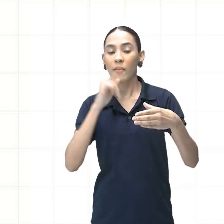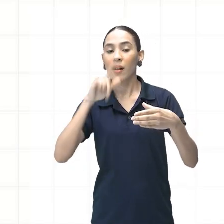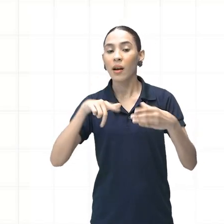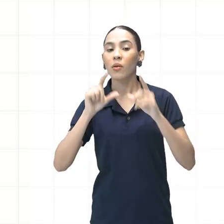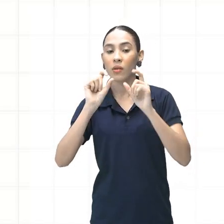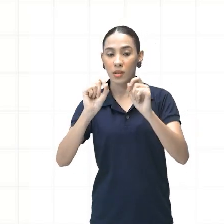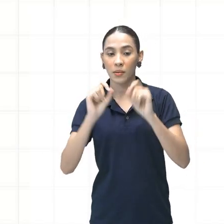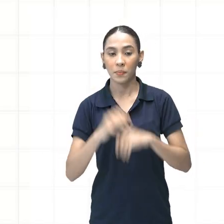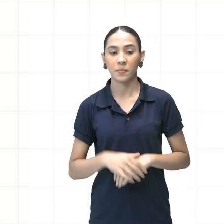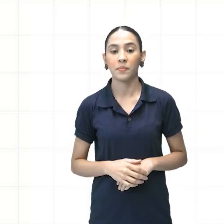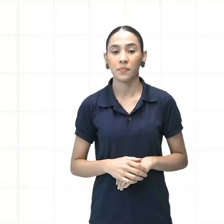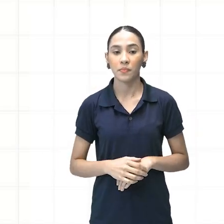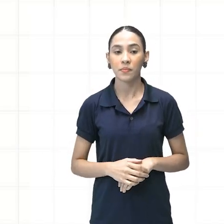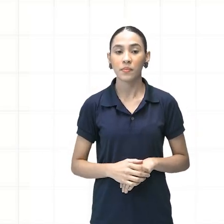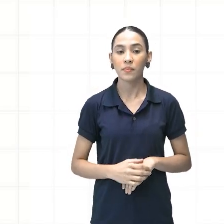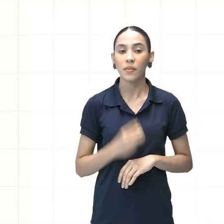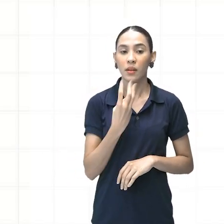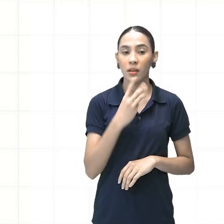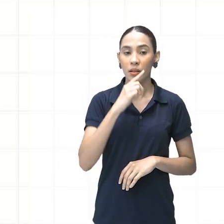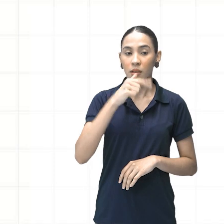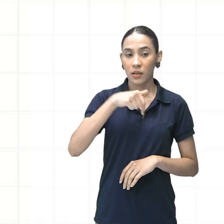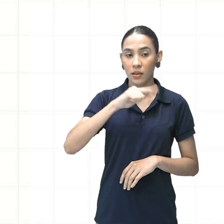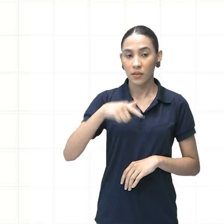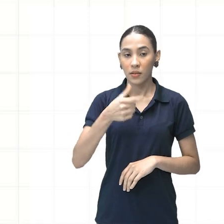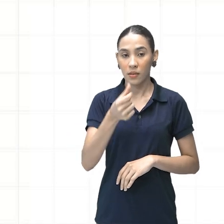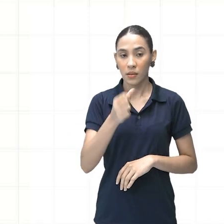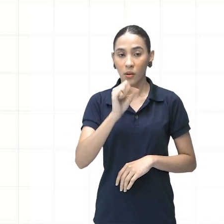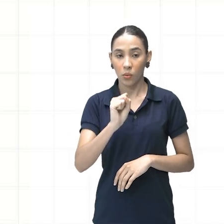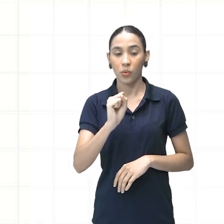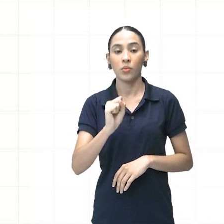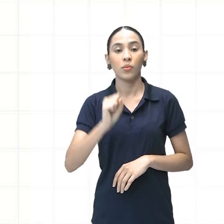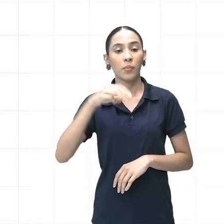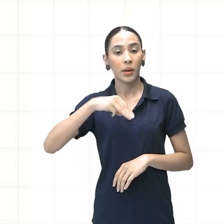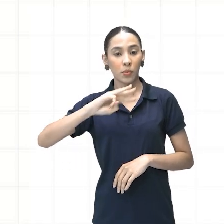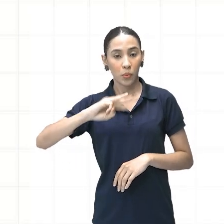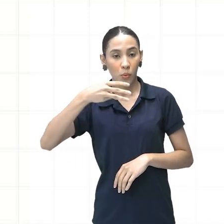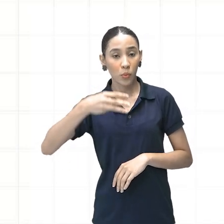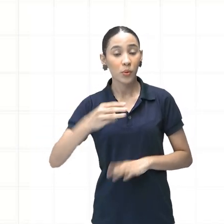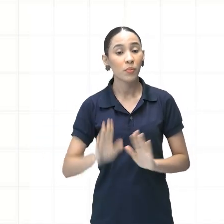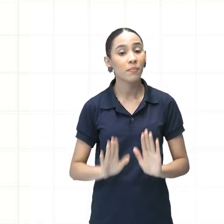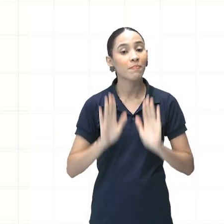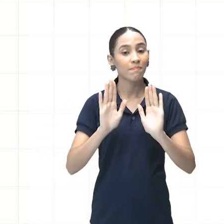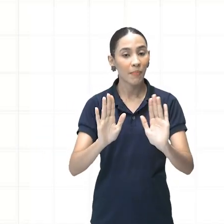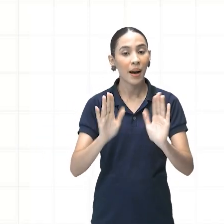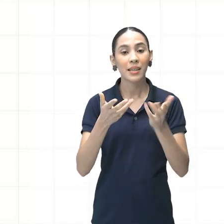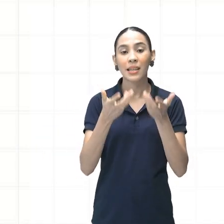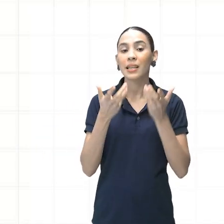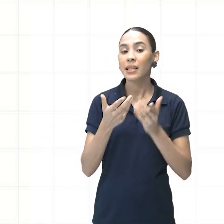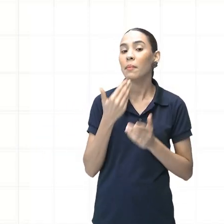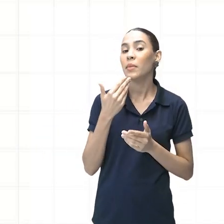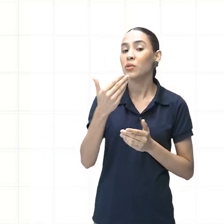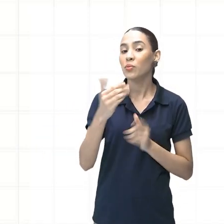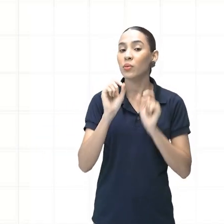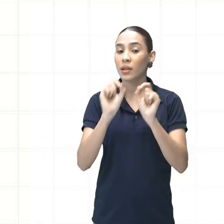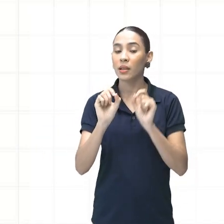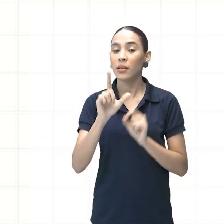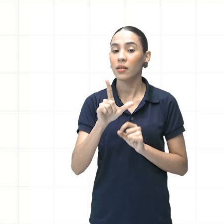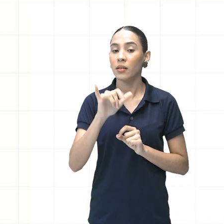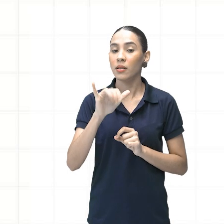é de 37,68 metros cúbicos. Porém, a questão solicita em